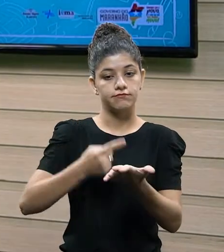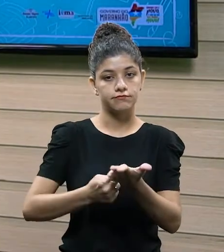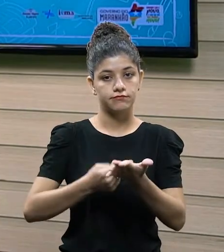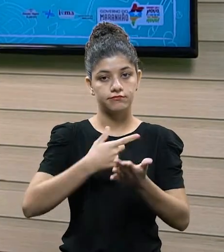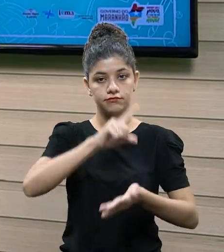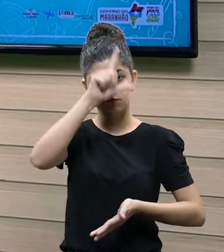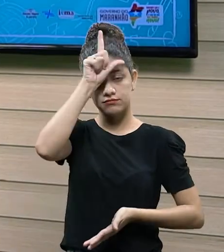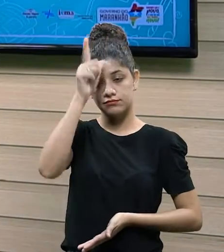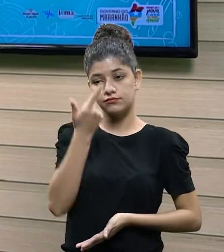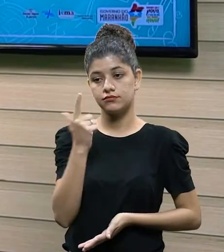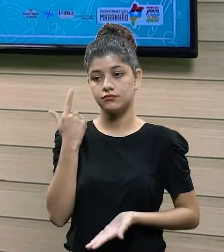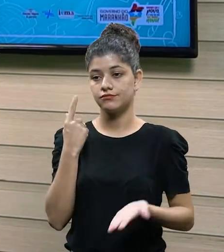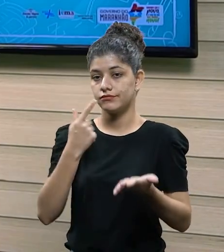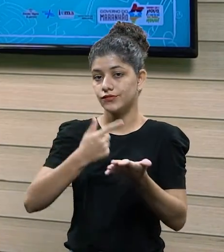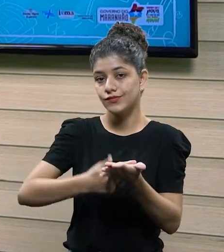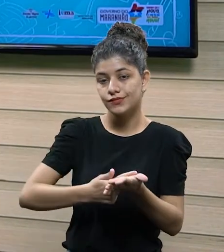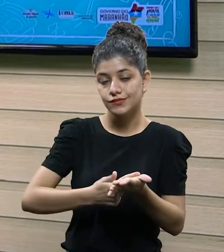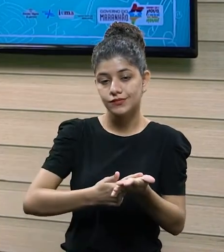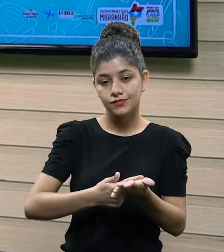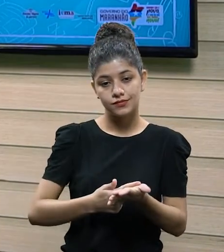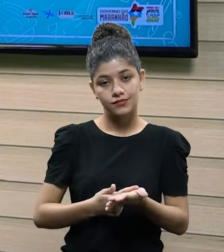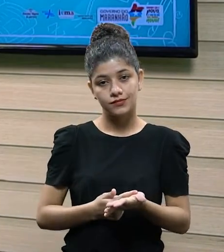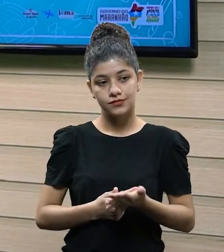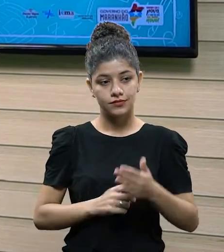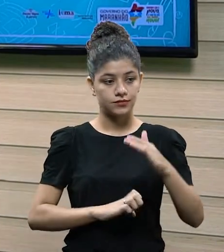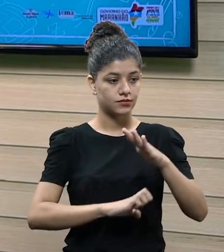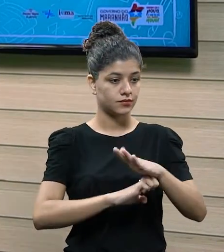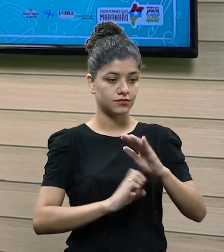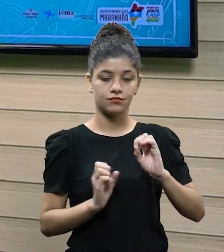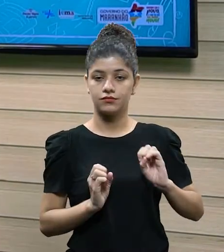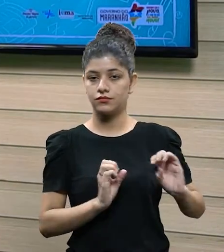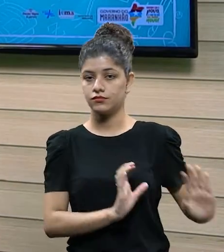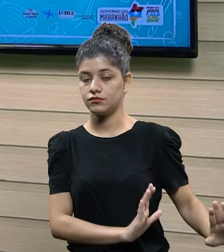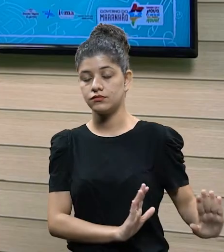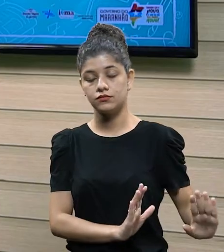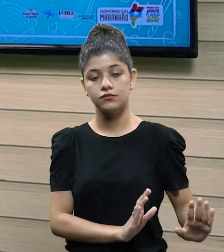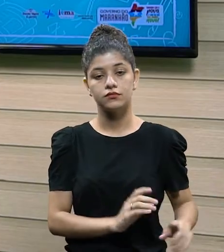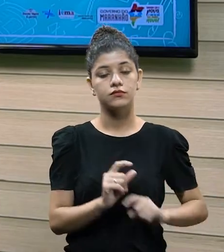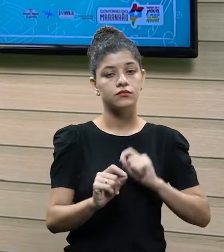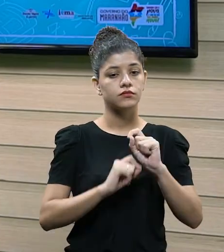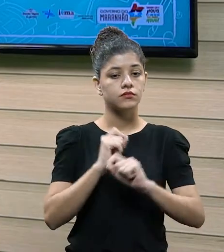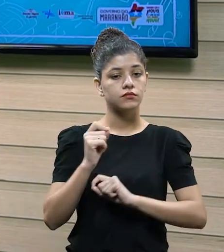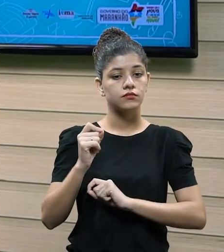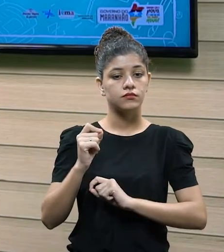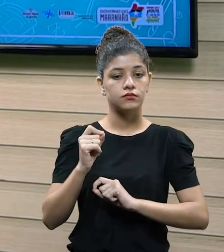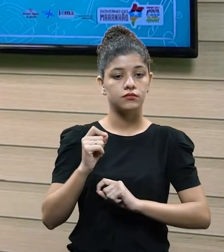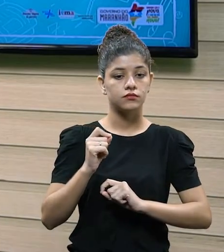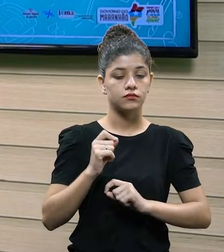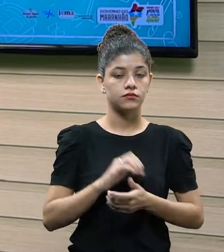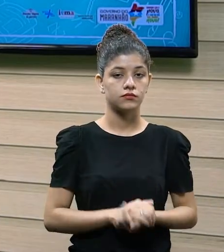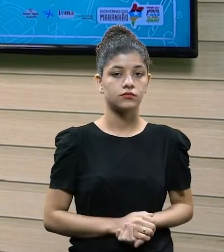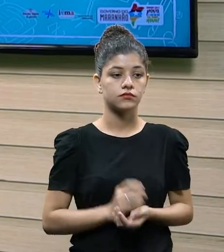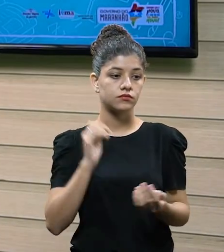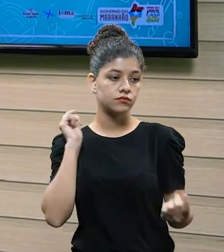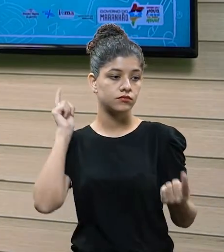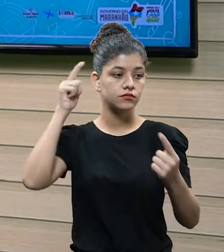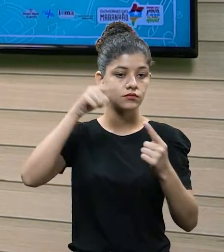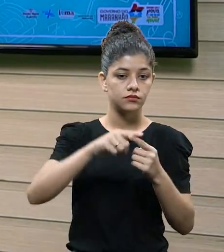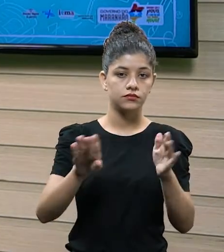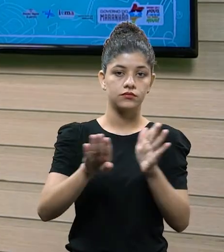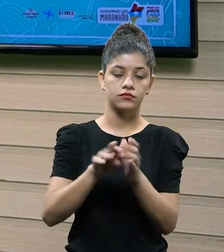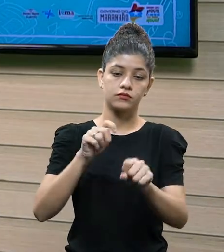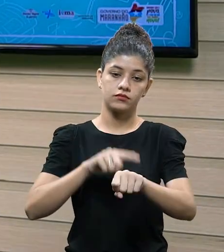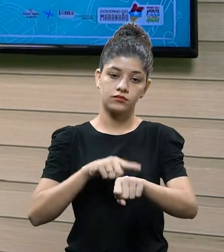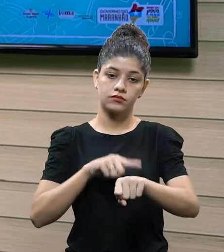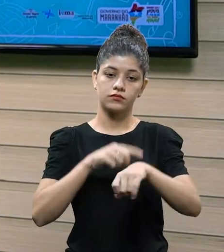Comprometimento. Um líder sem comprometimento, a empresa não quer. O que é ter comprometimento? É correr atrás das metas, é chegar